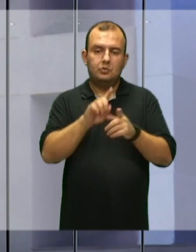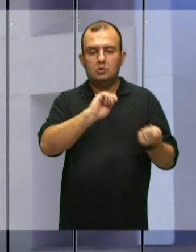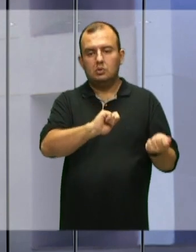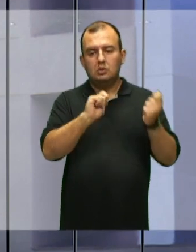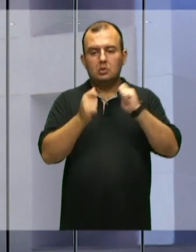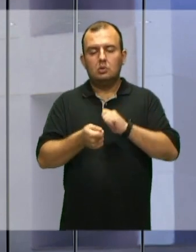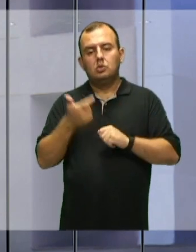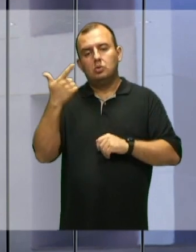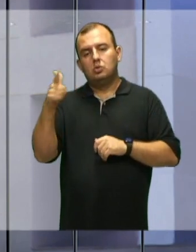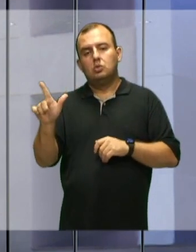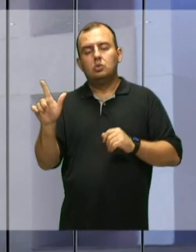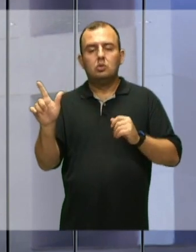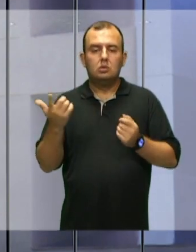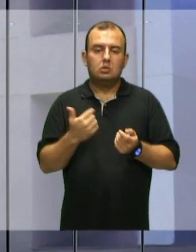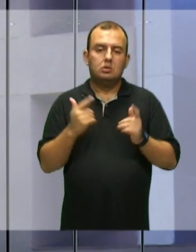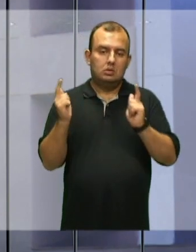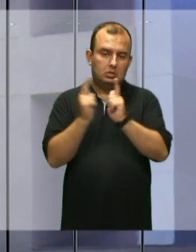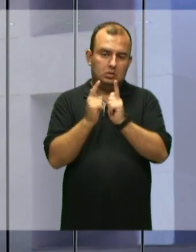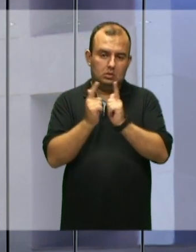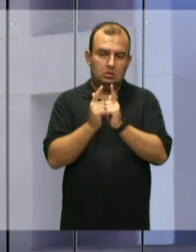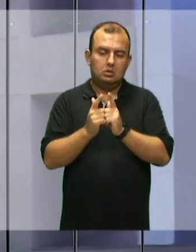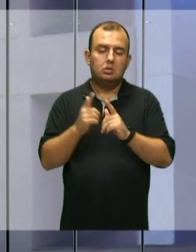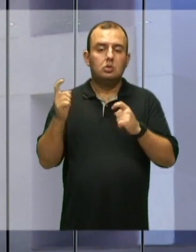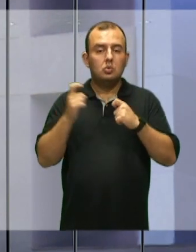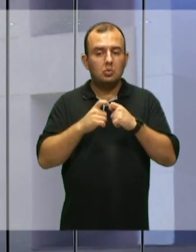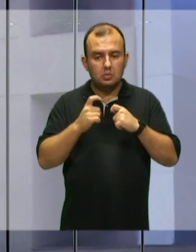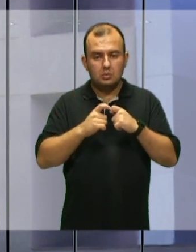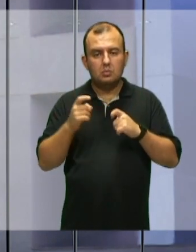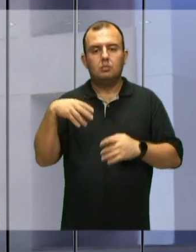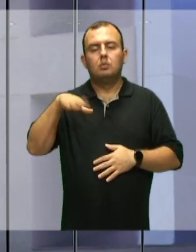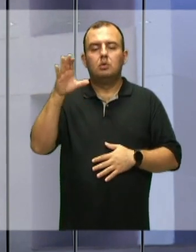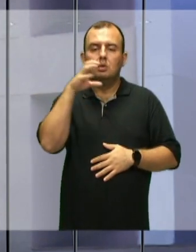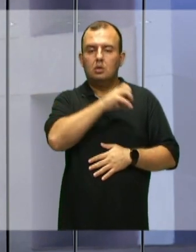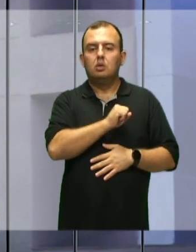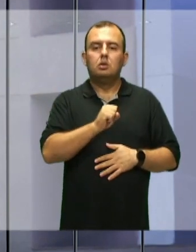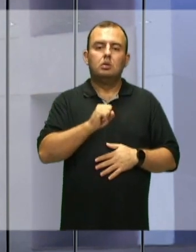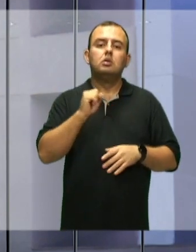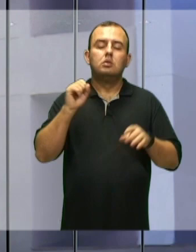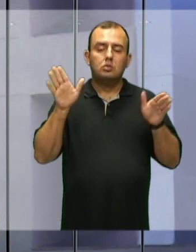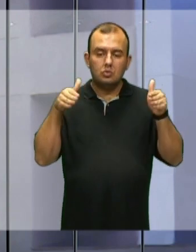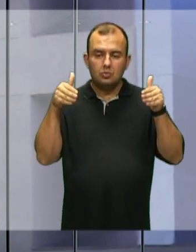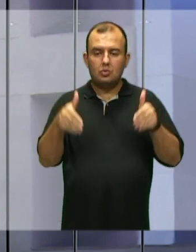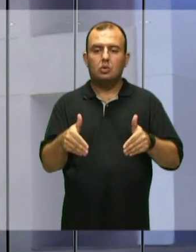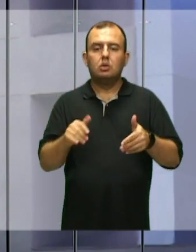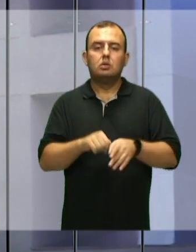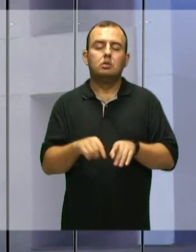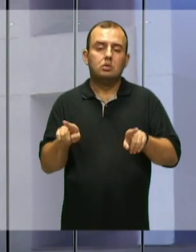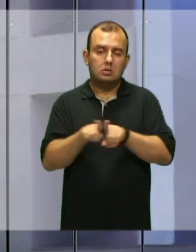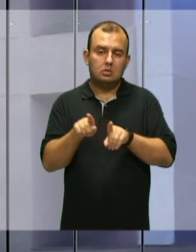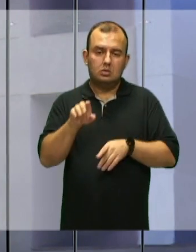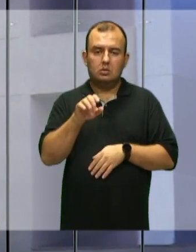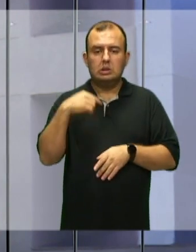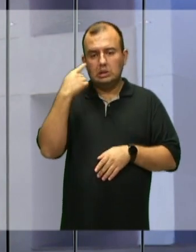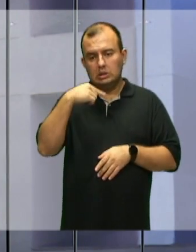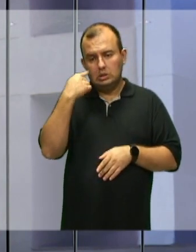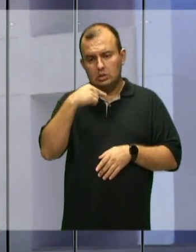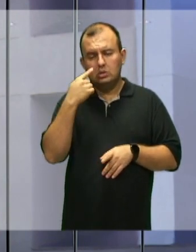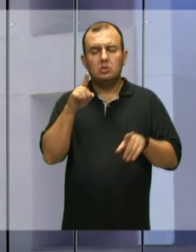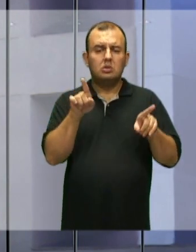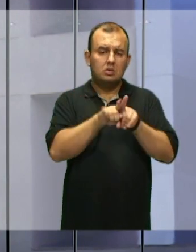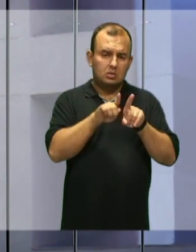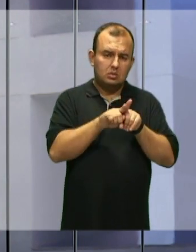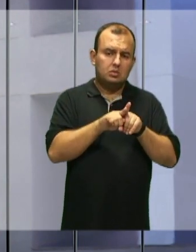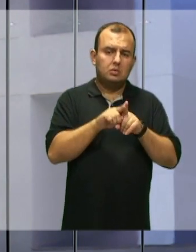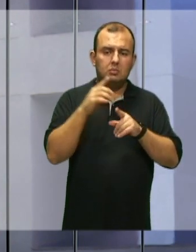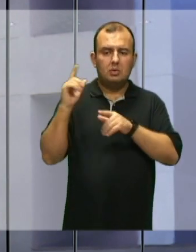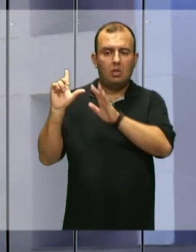outra forma para atender as demandas médicas mais rápidas de forma mais específica e a Odontologia acabou ficando um pouco